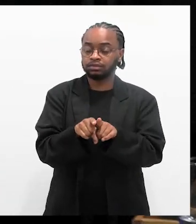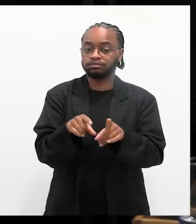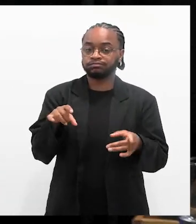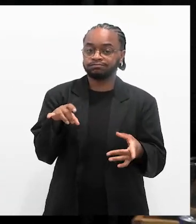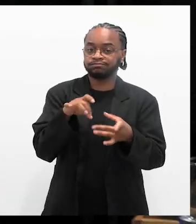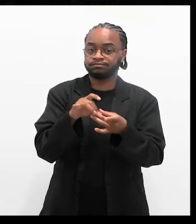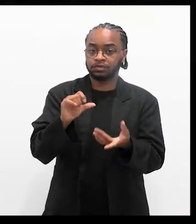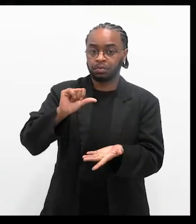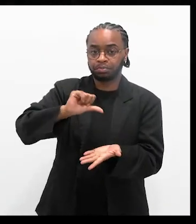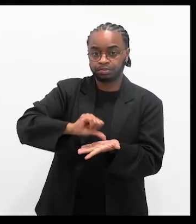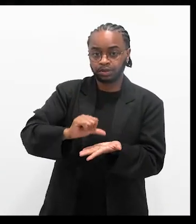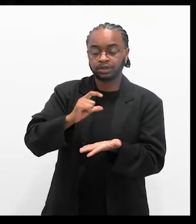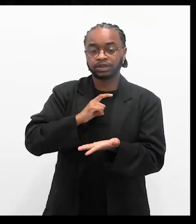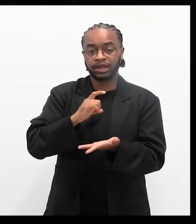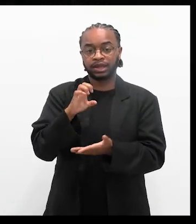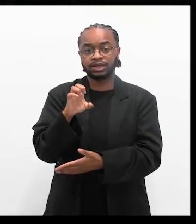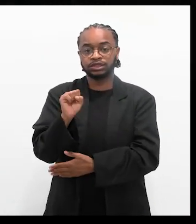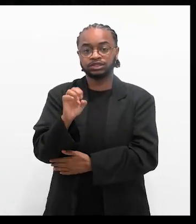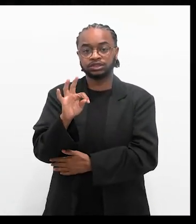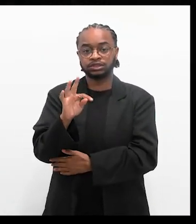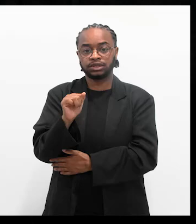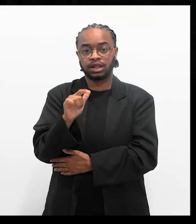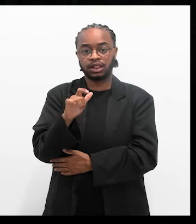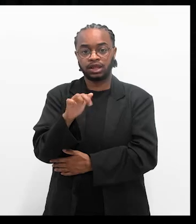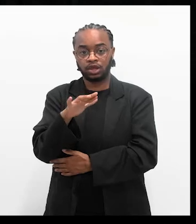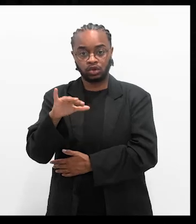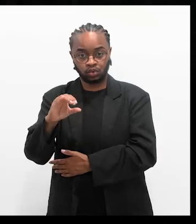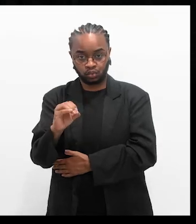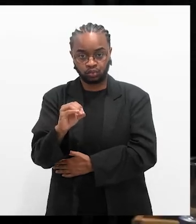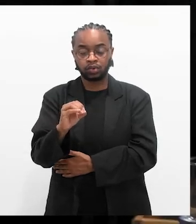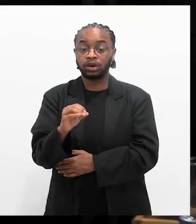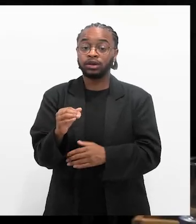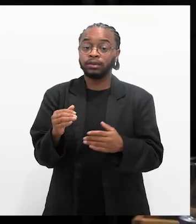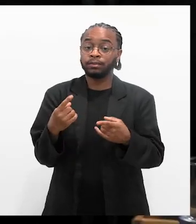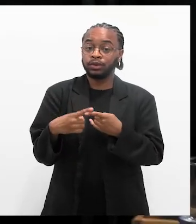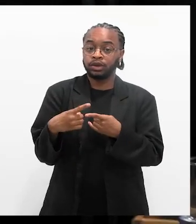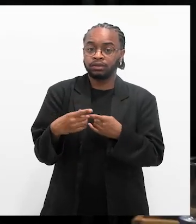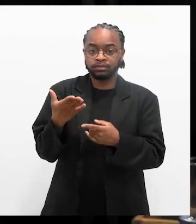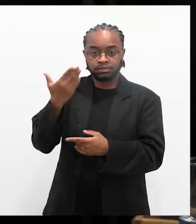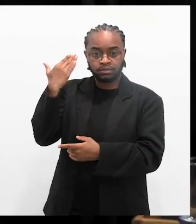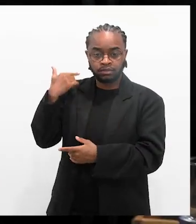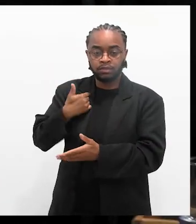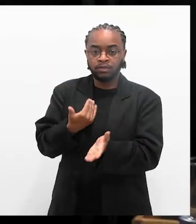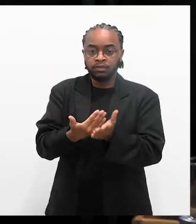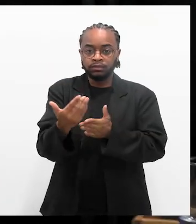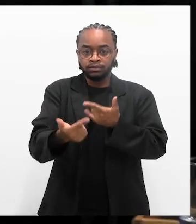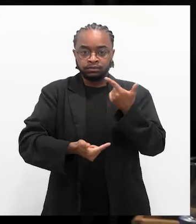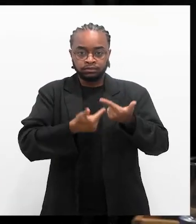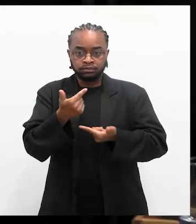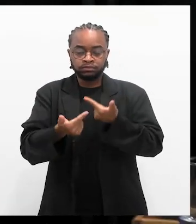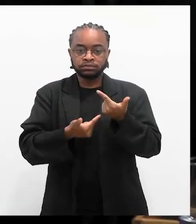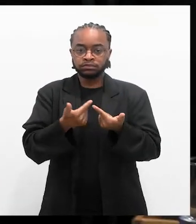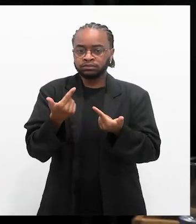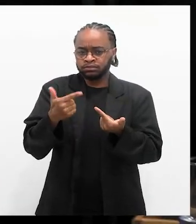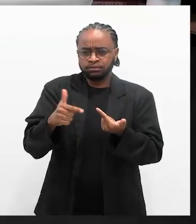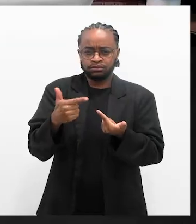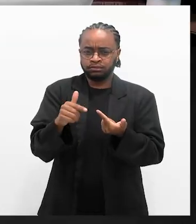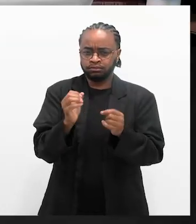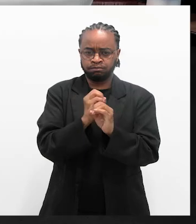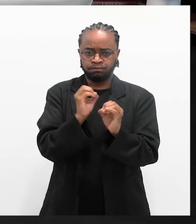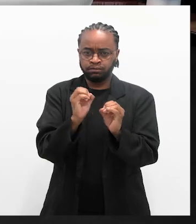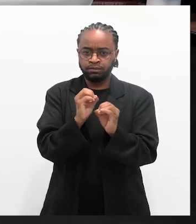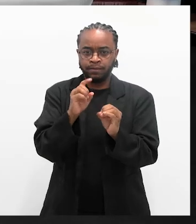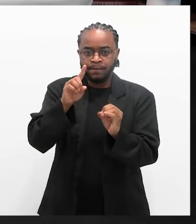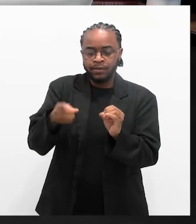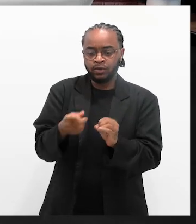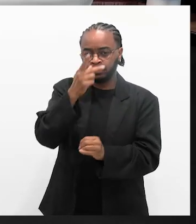né, na sua sede um estaleiro, hoje Citrium Brasfels, que quando eu iniciei esse trabalho, Soraya, não tinha